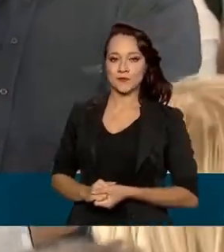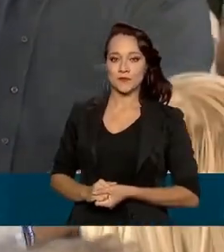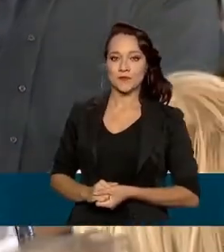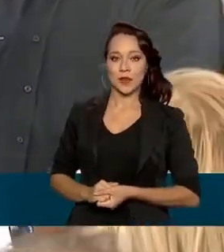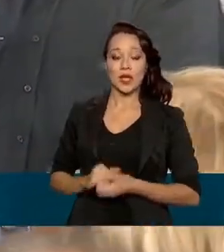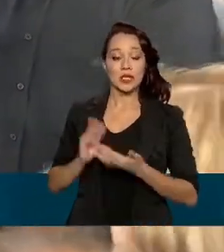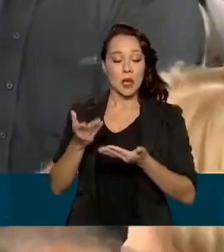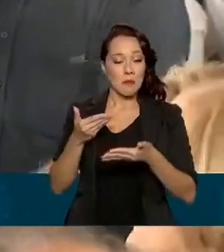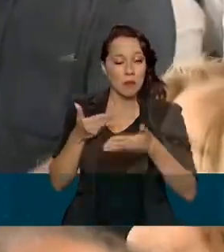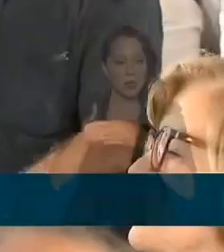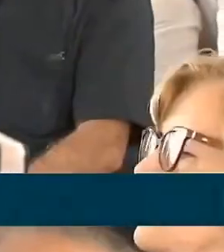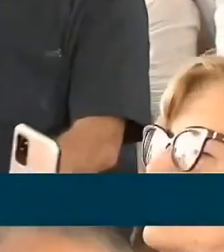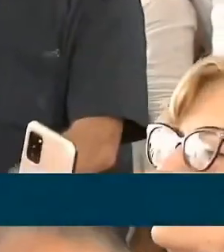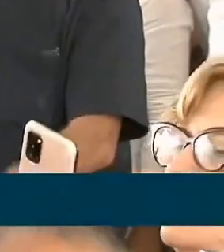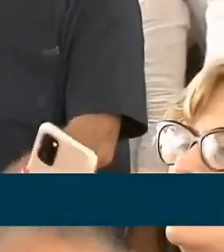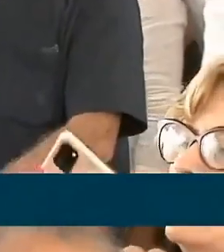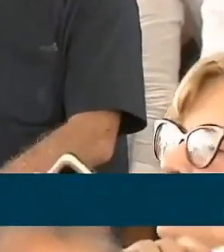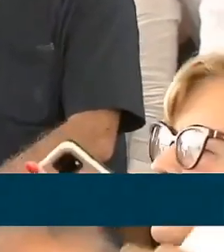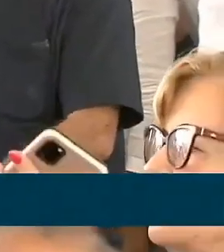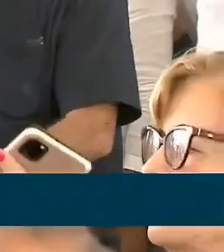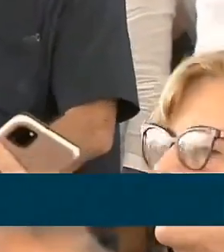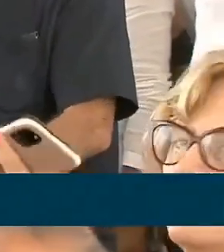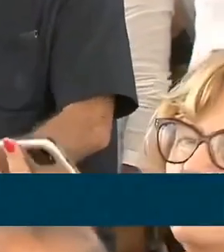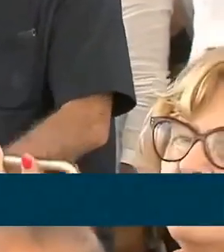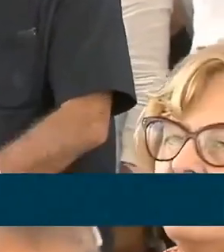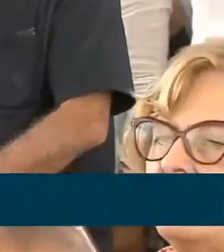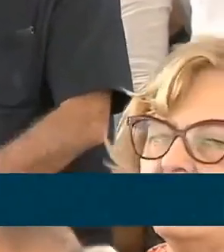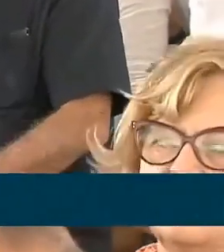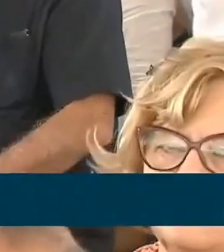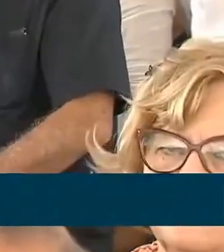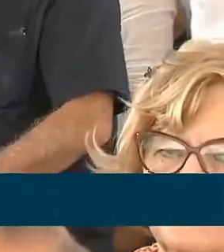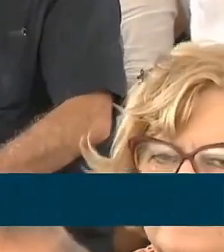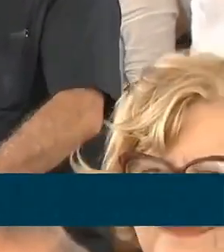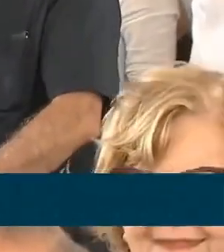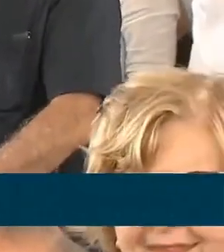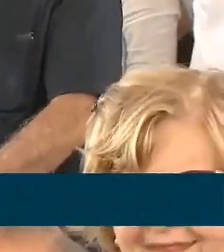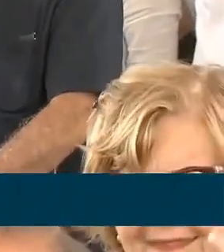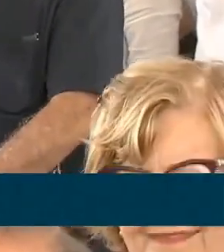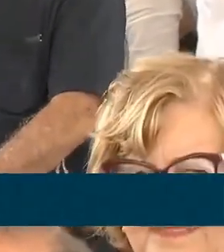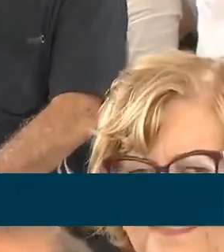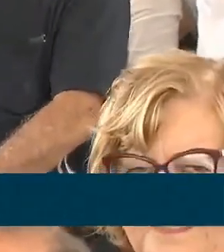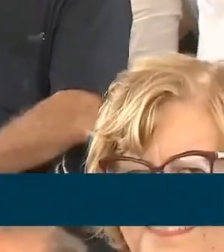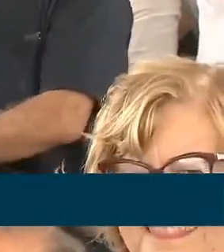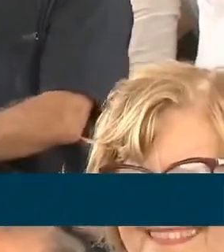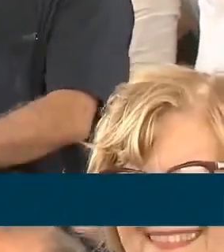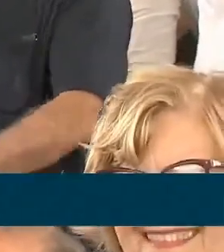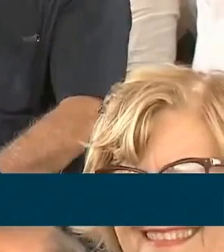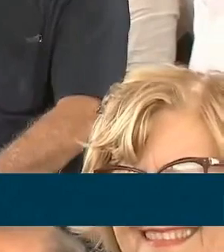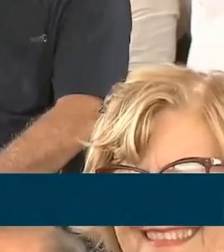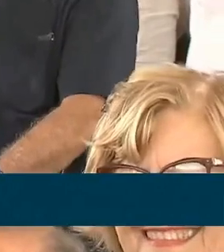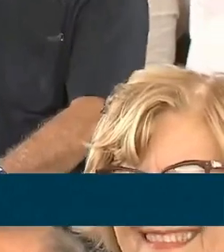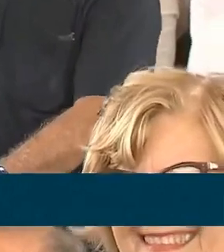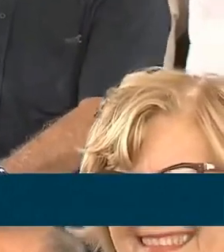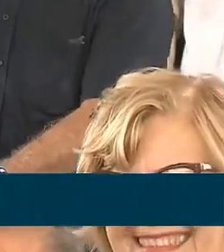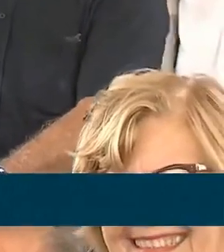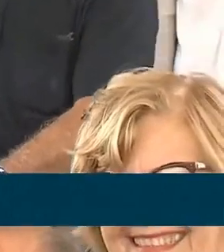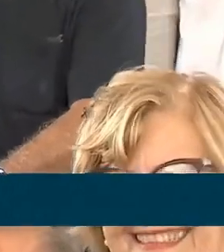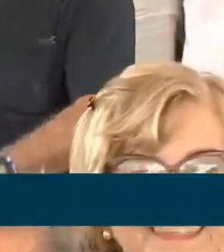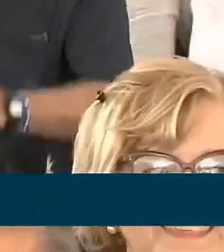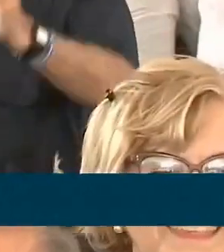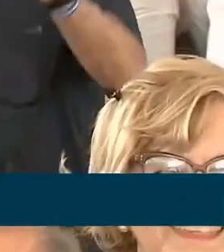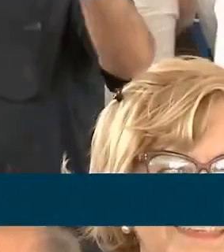conclusão, 3 anos e 3 meses de governo, enfrentamos 2 anos de pandemia, ninguém passou por isso no